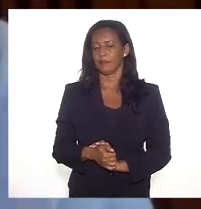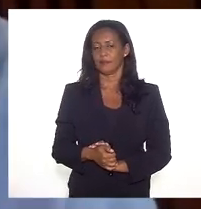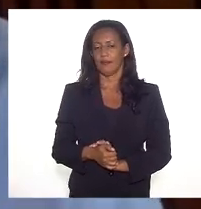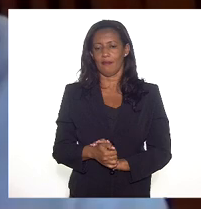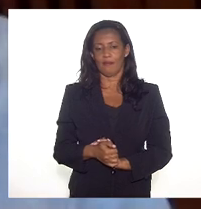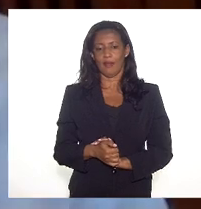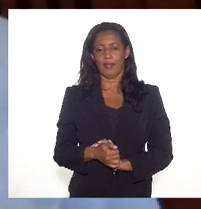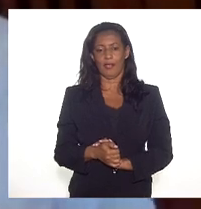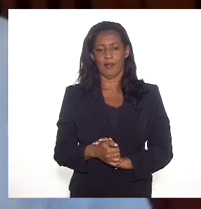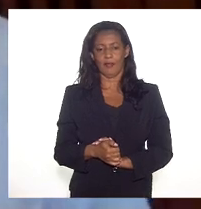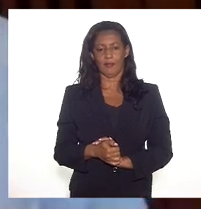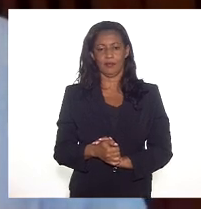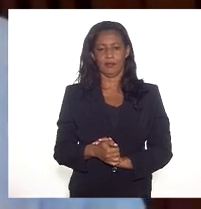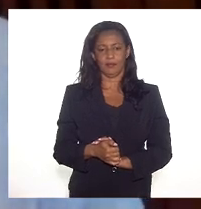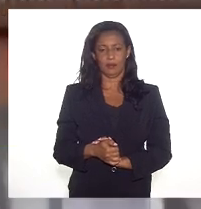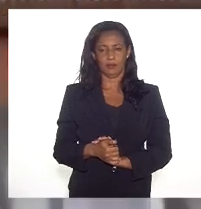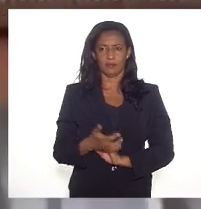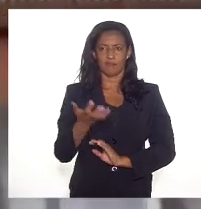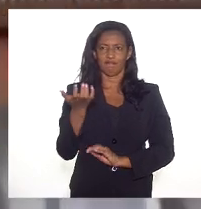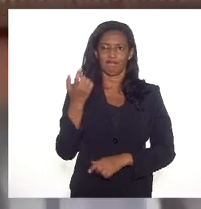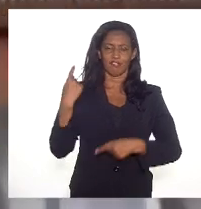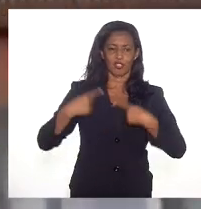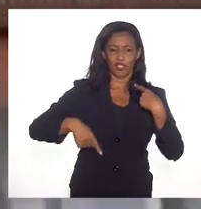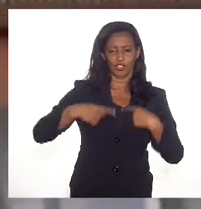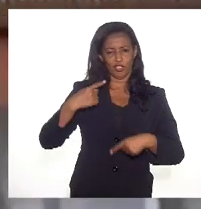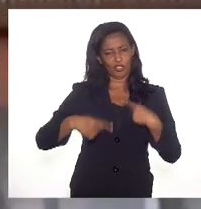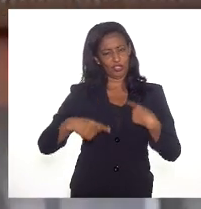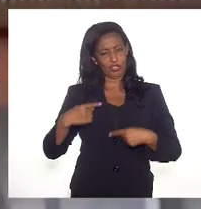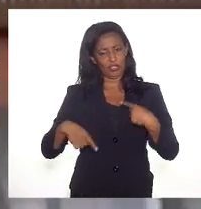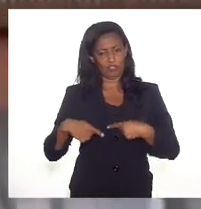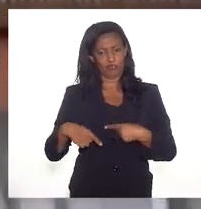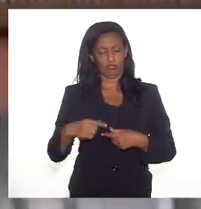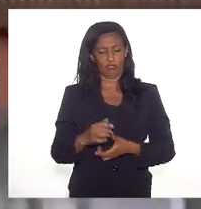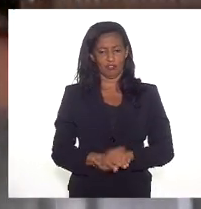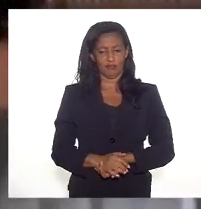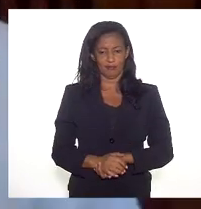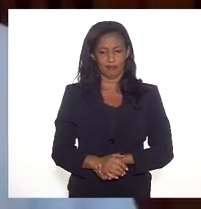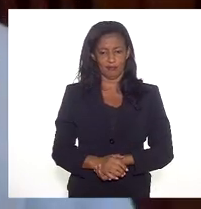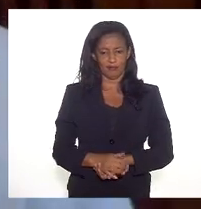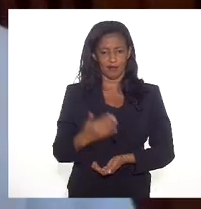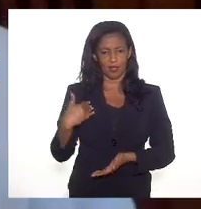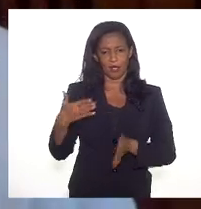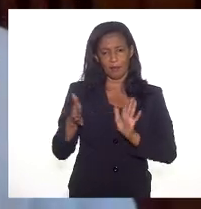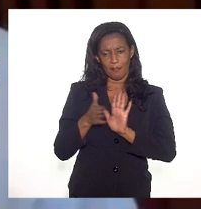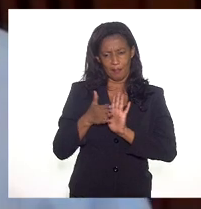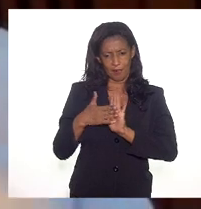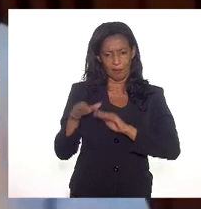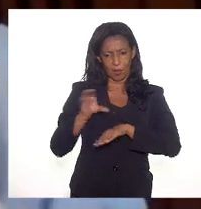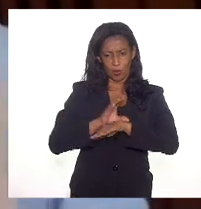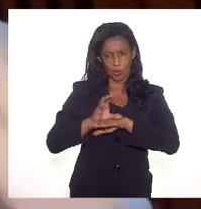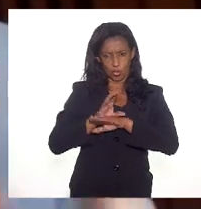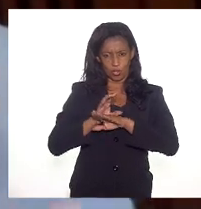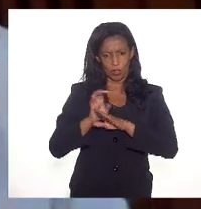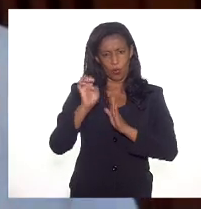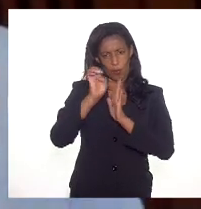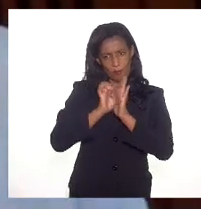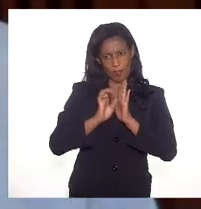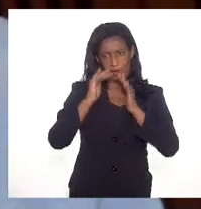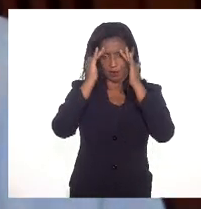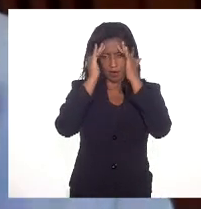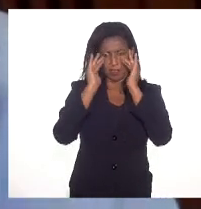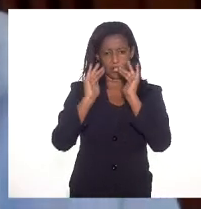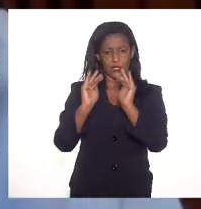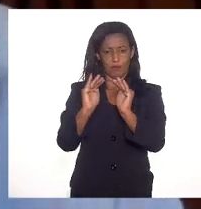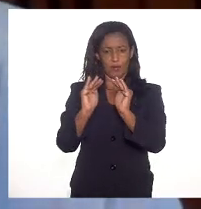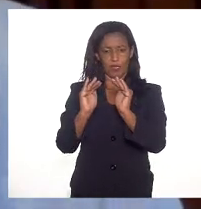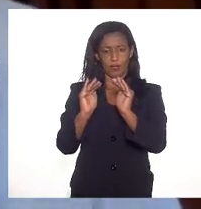O parecer é pela... discutir esse projeto, assim. Eu enfim, eu dei o parecer pela constitucionalidade com emendas, em respeito